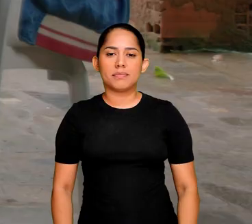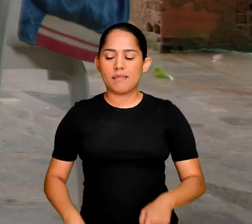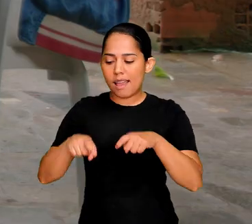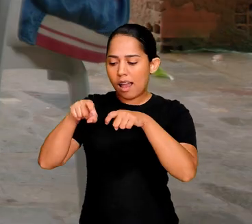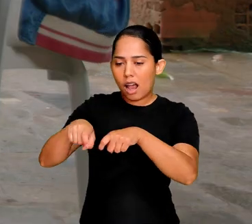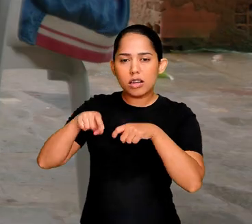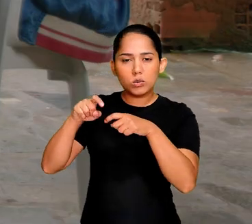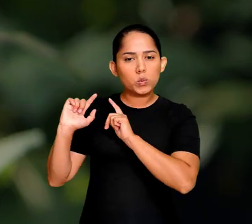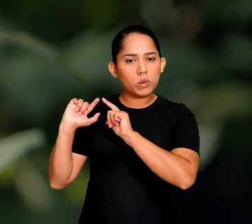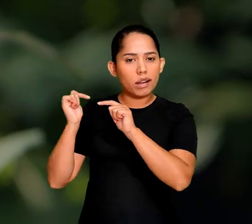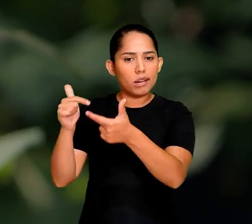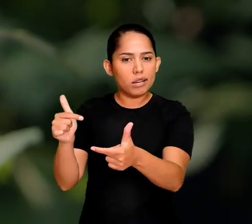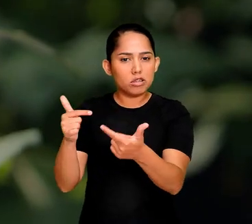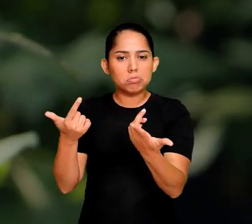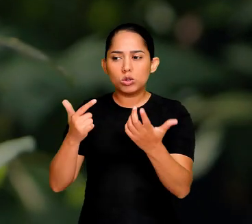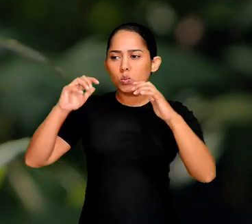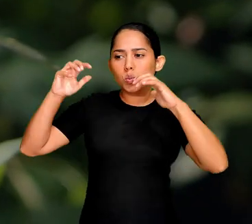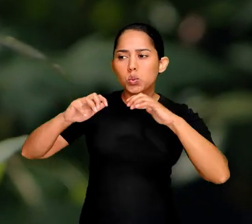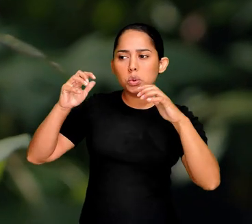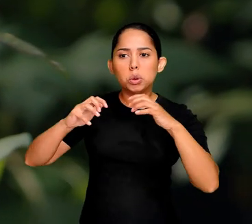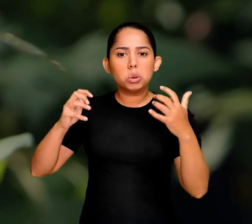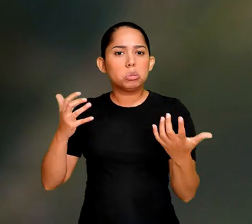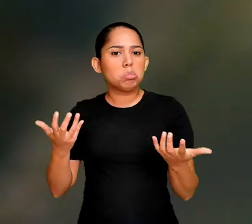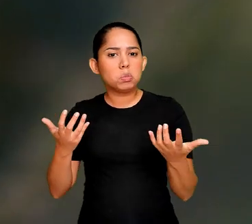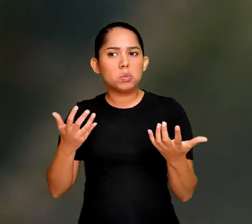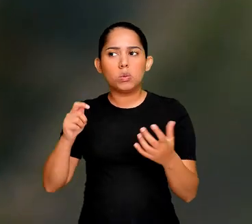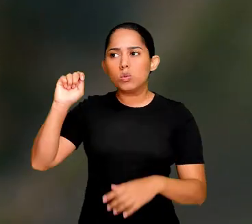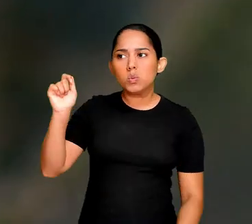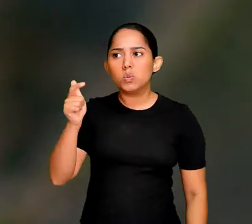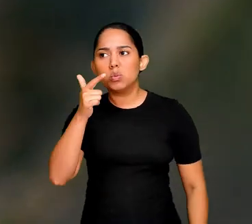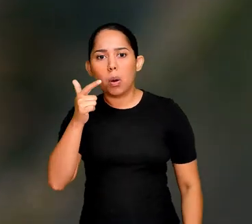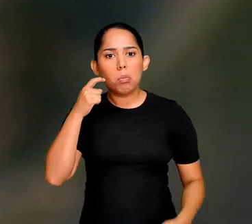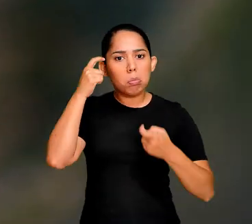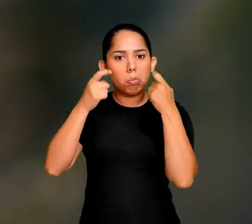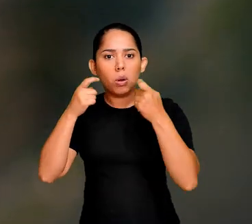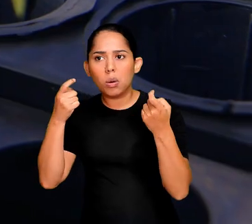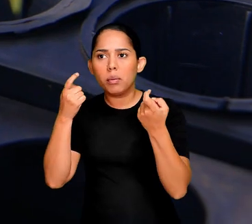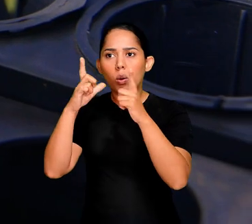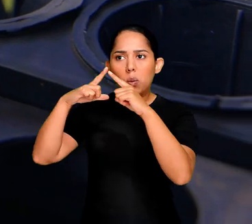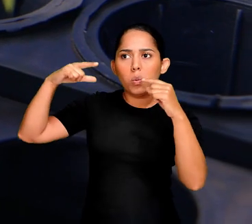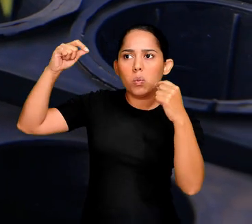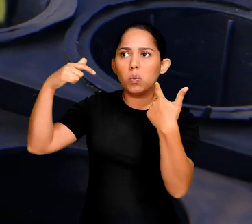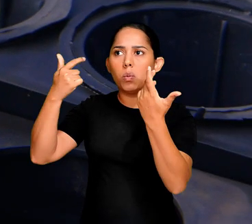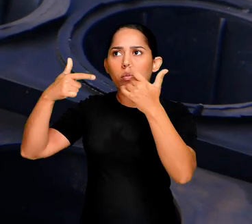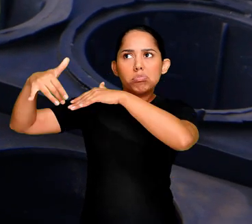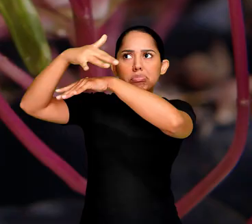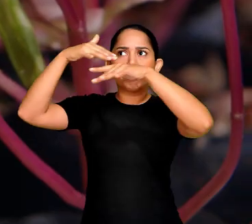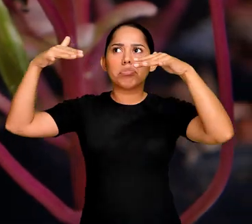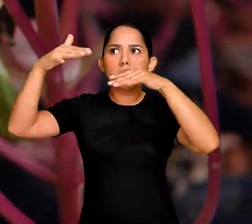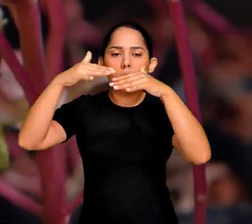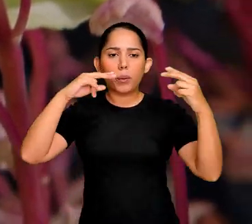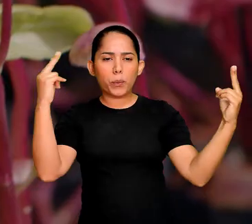Na agricultura convencional, você não conta com chuva, com frio, com sol, com lua, com os astros, né? Com